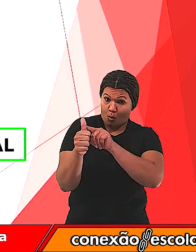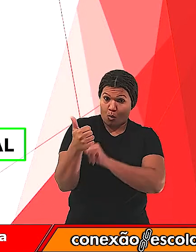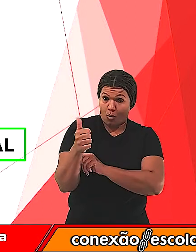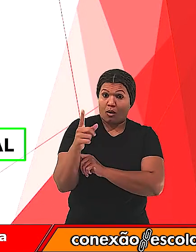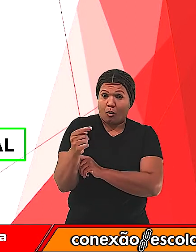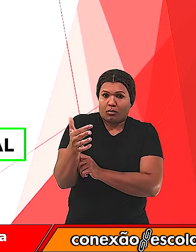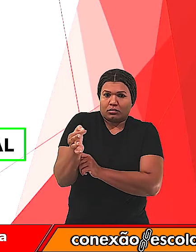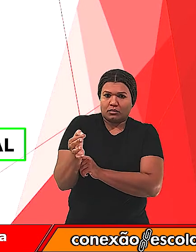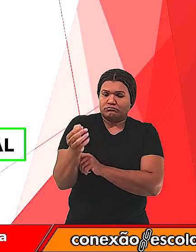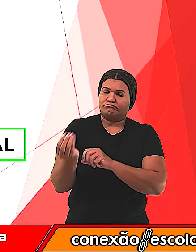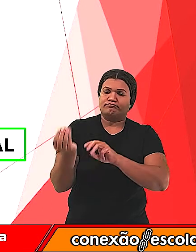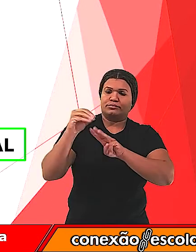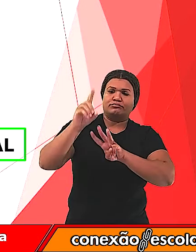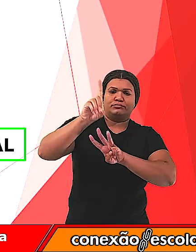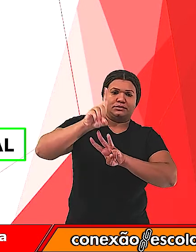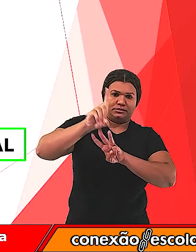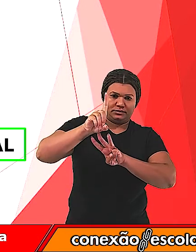10, na dezena.